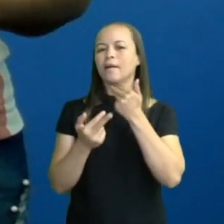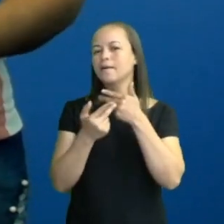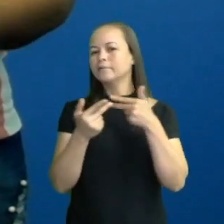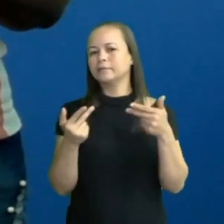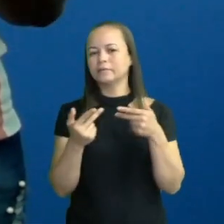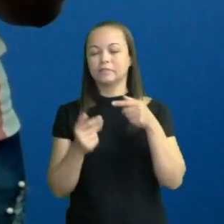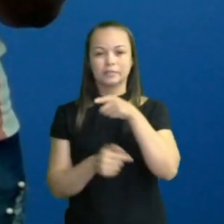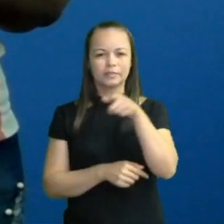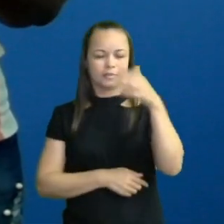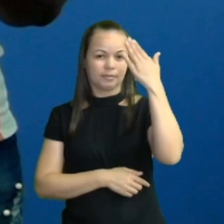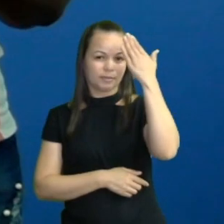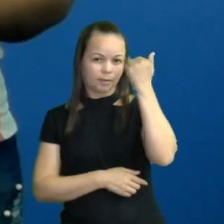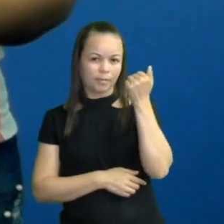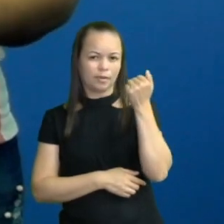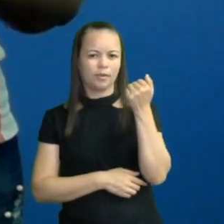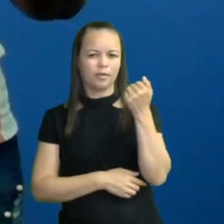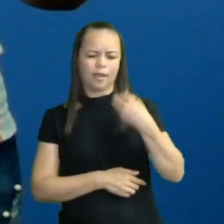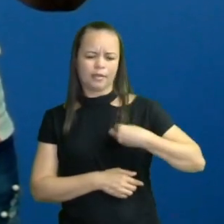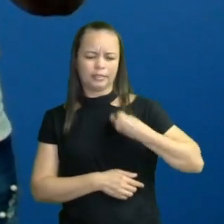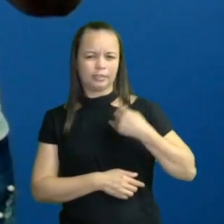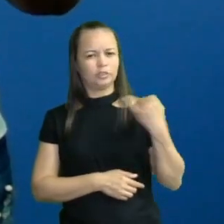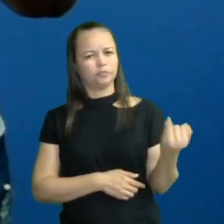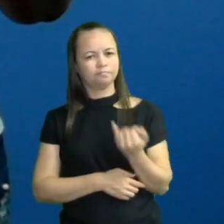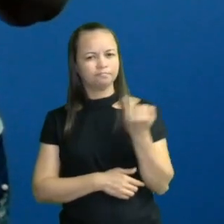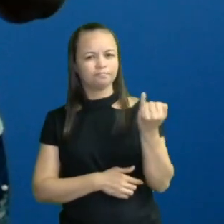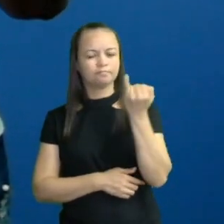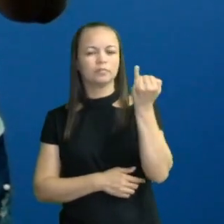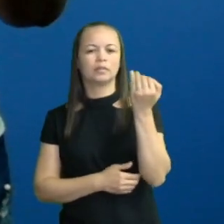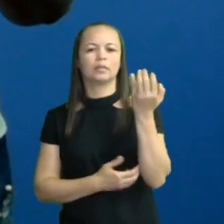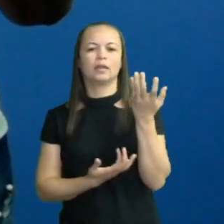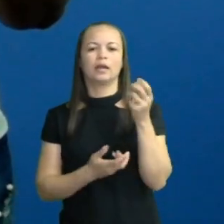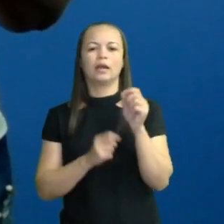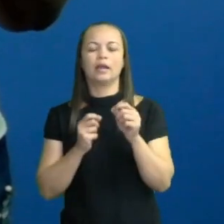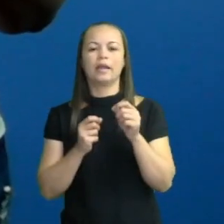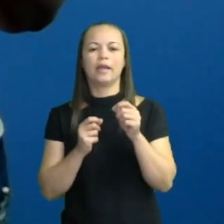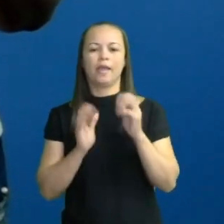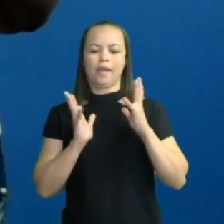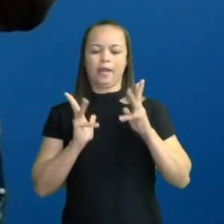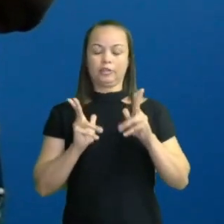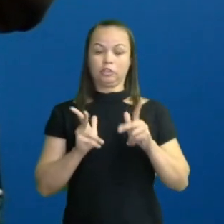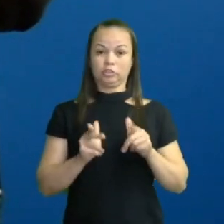que existe uma coisa muito importante, que é a